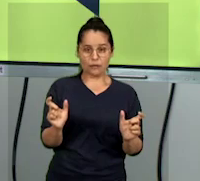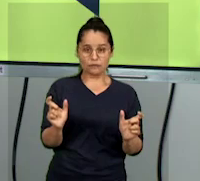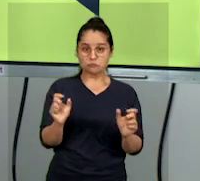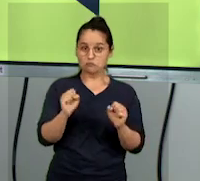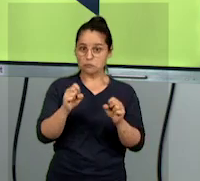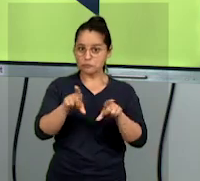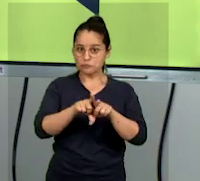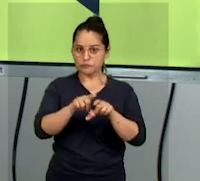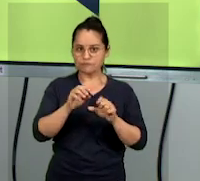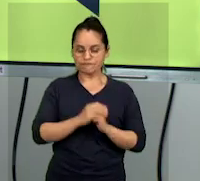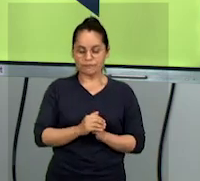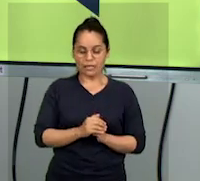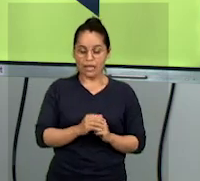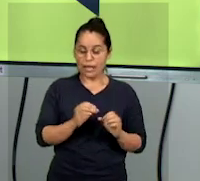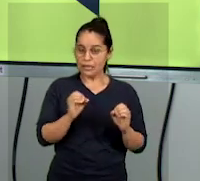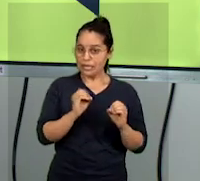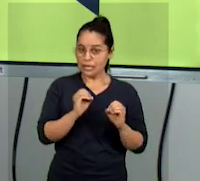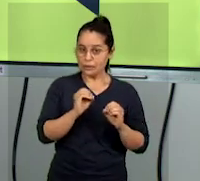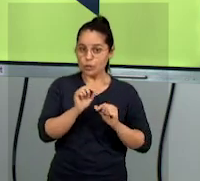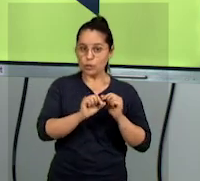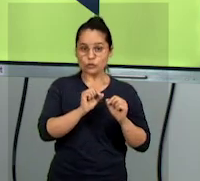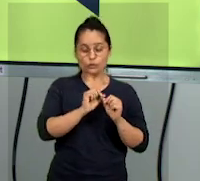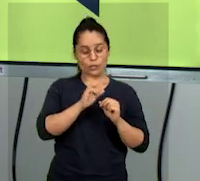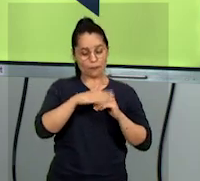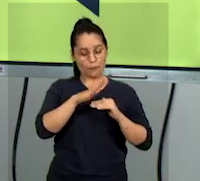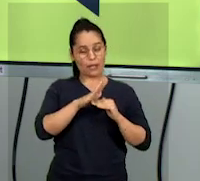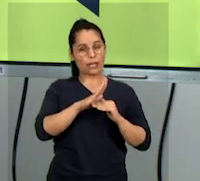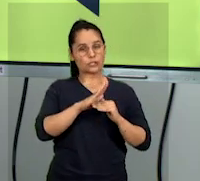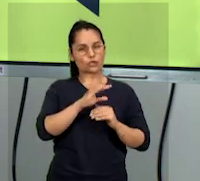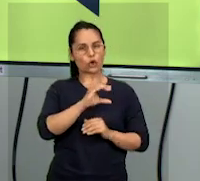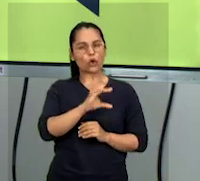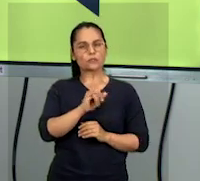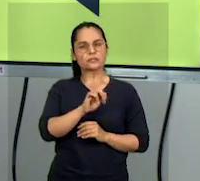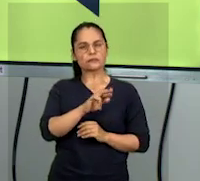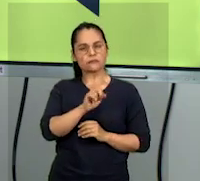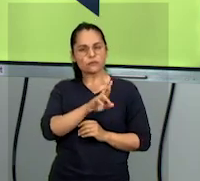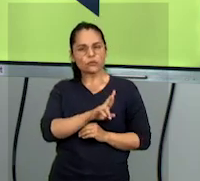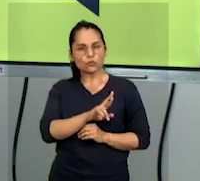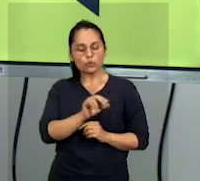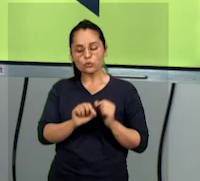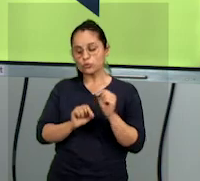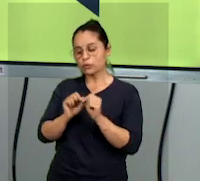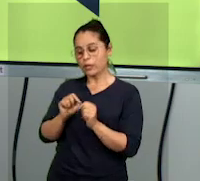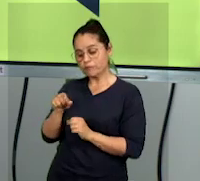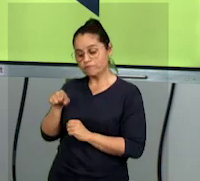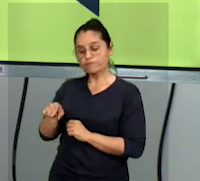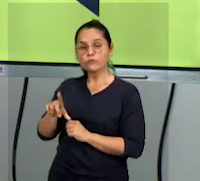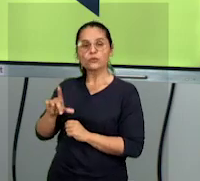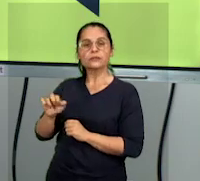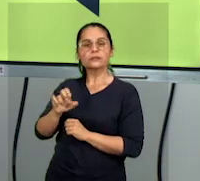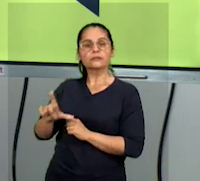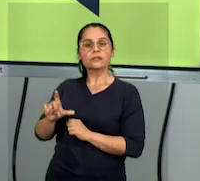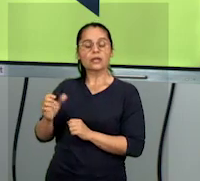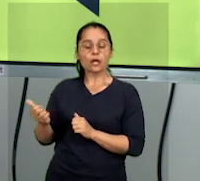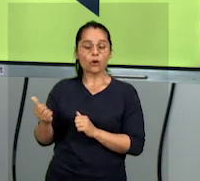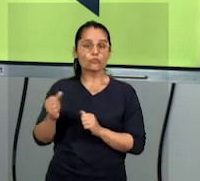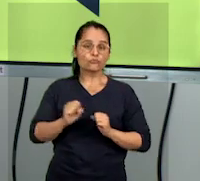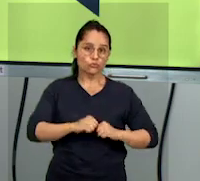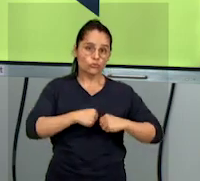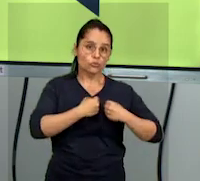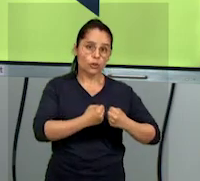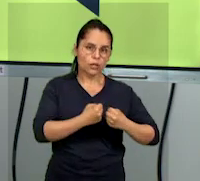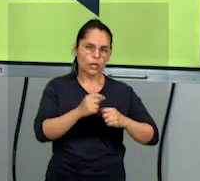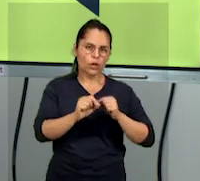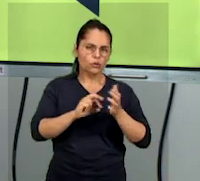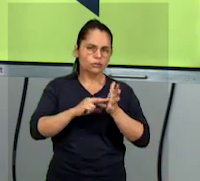também. Nada mais conservador que um liberal no poder. O que ele está dizendo?